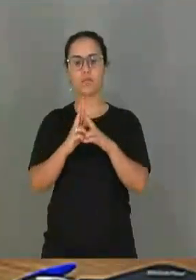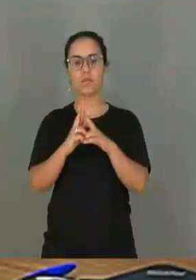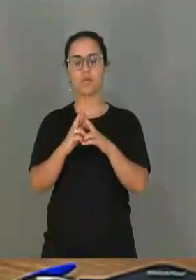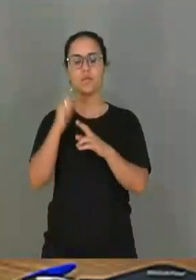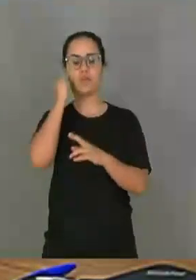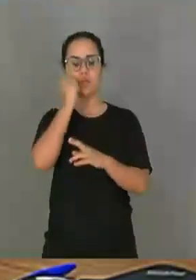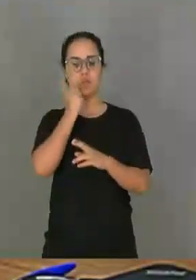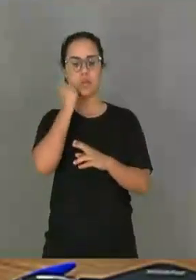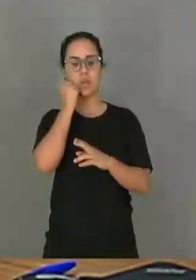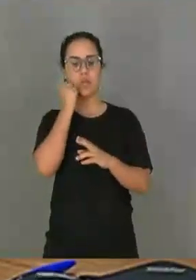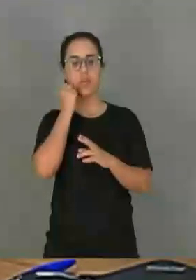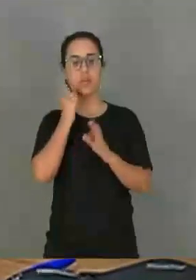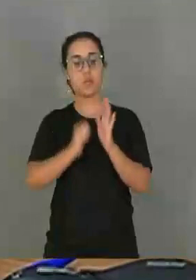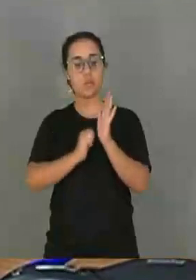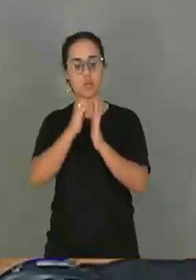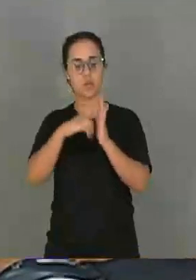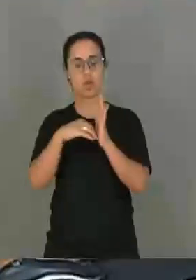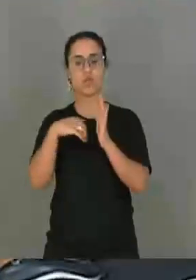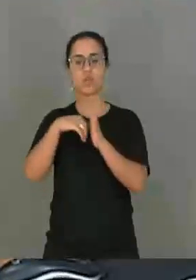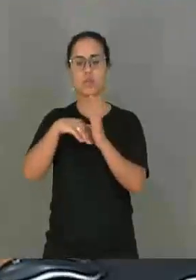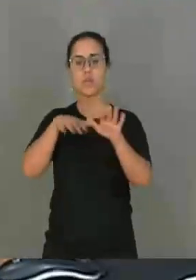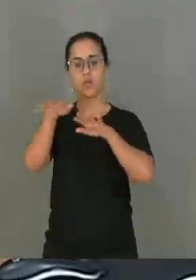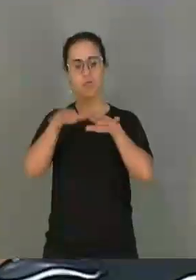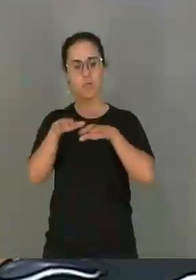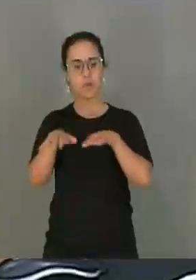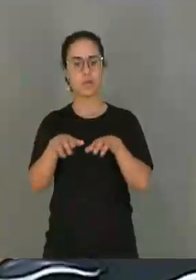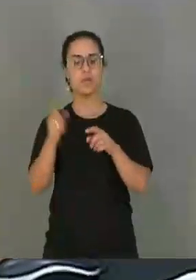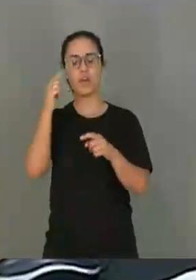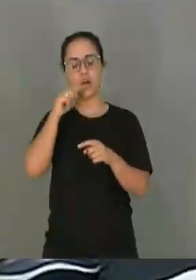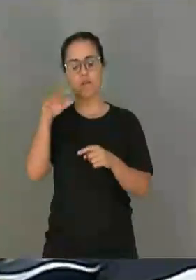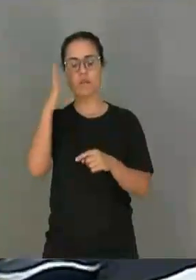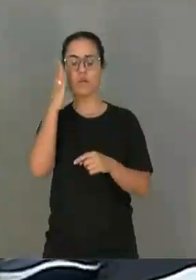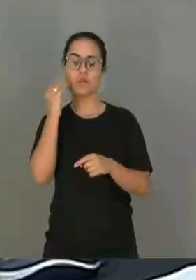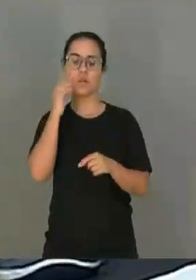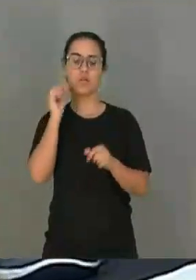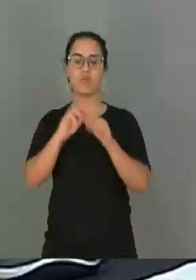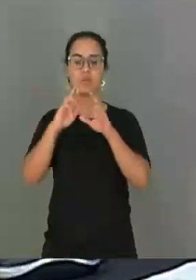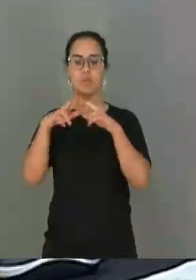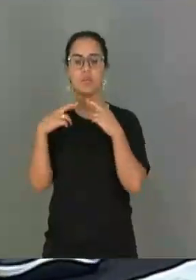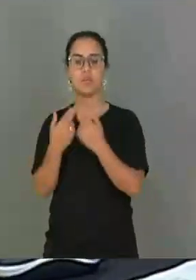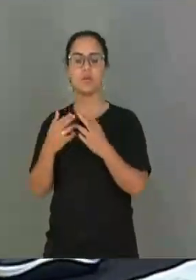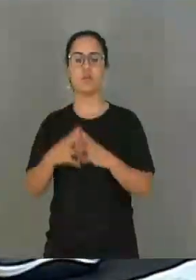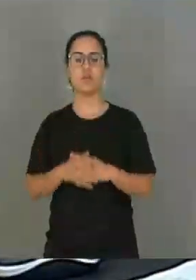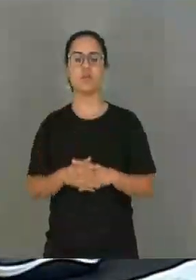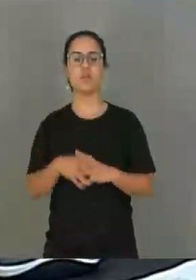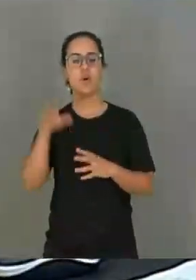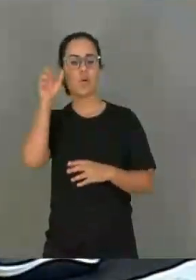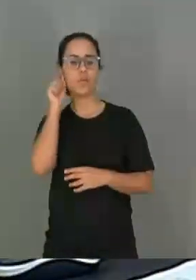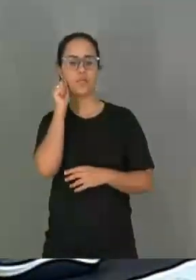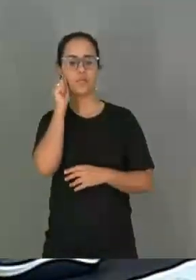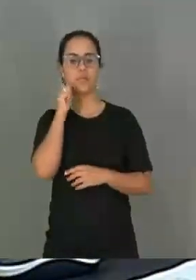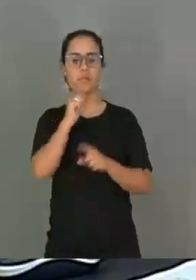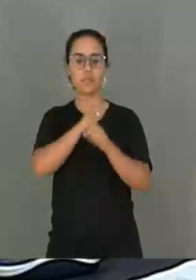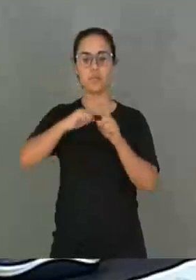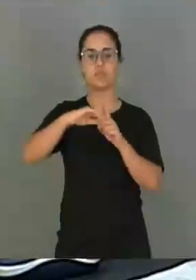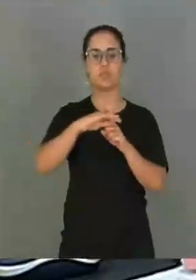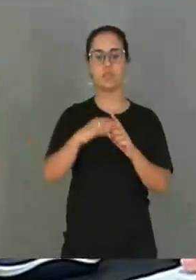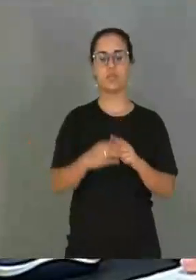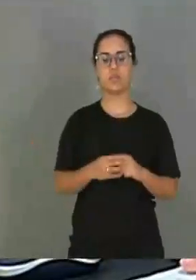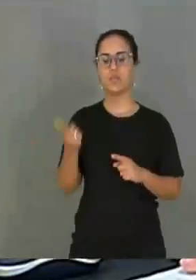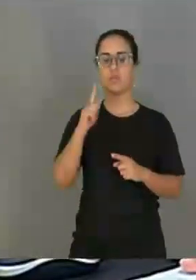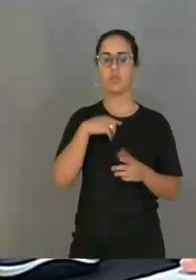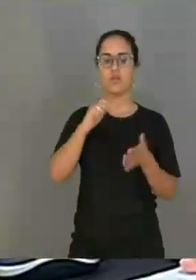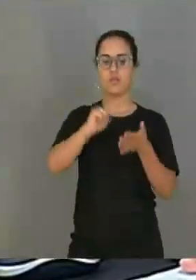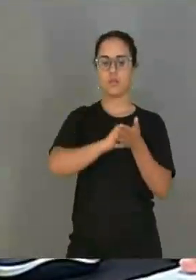Mas o Senado está se movimentando. Está vendo aqui o senador Exalci fazendo essa audiência, ouvindo a sociedade aqui, não estava